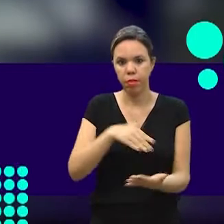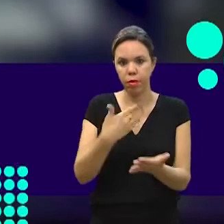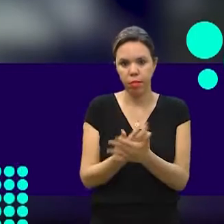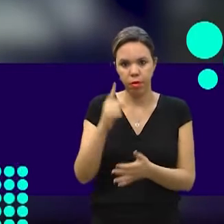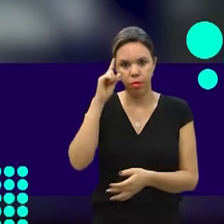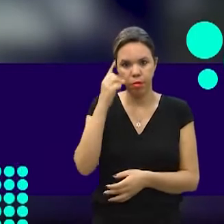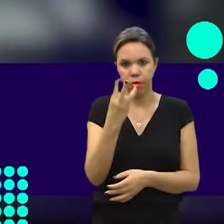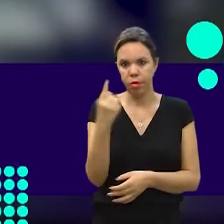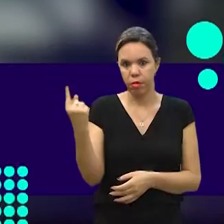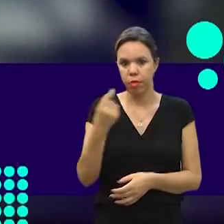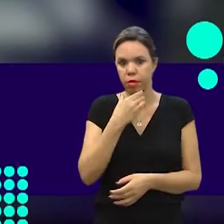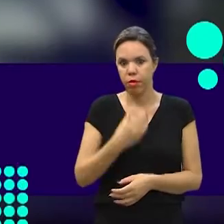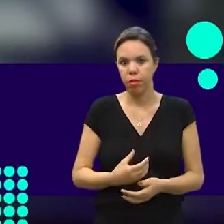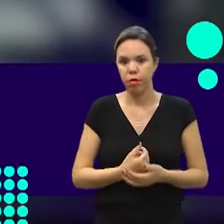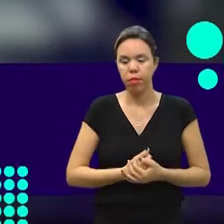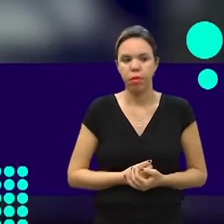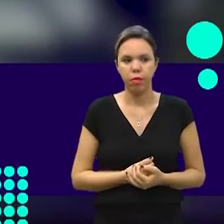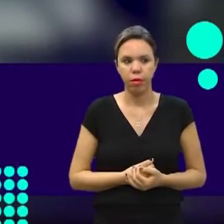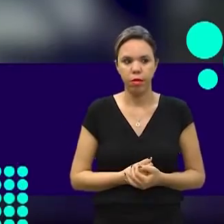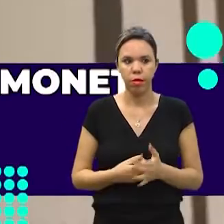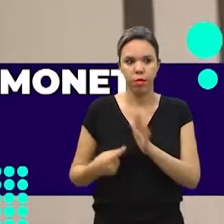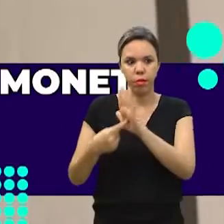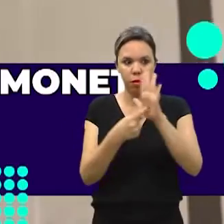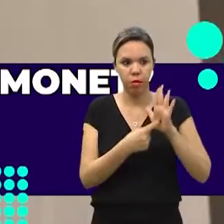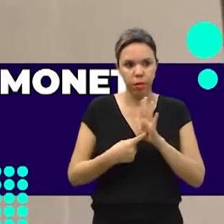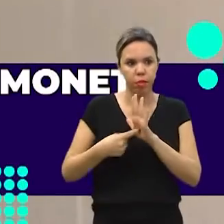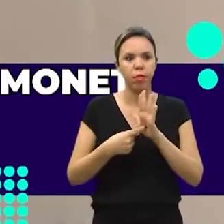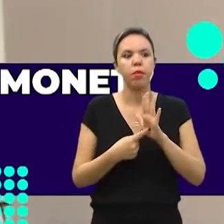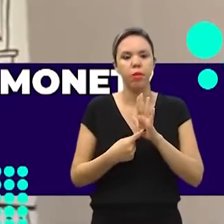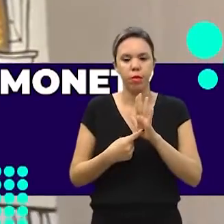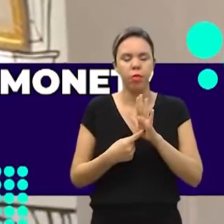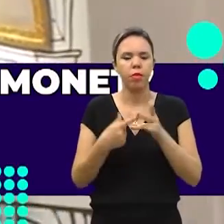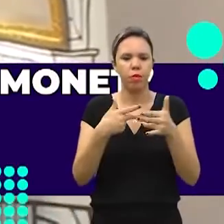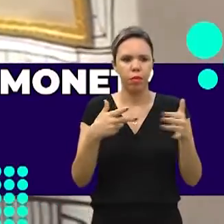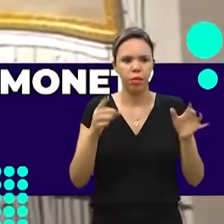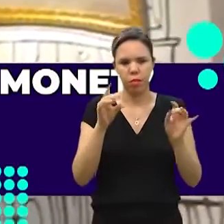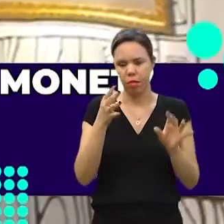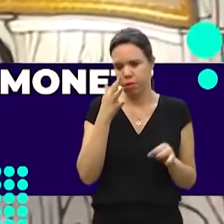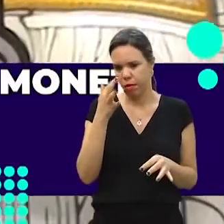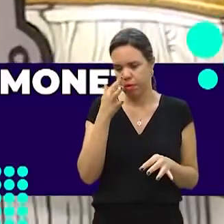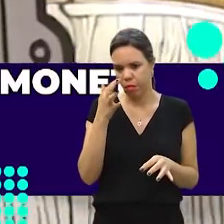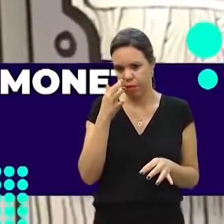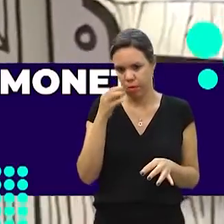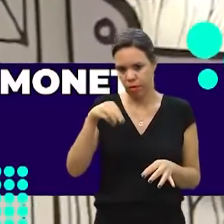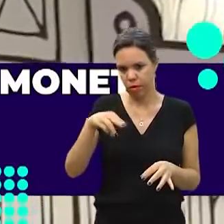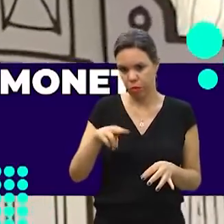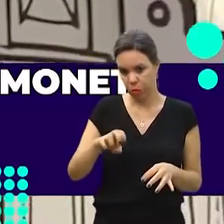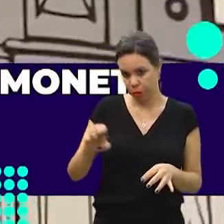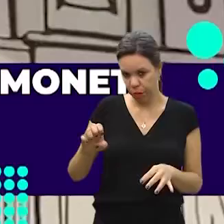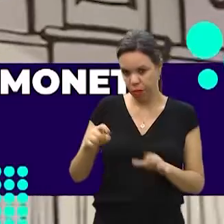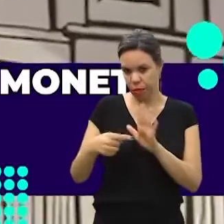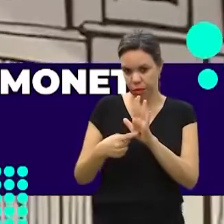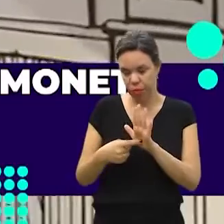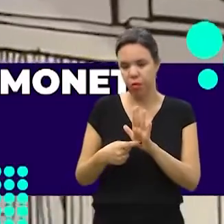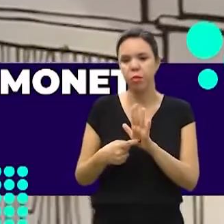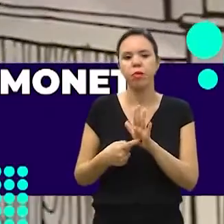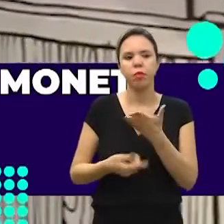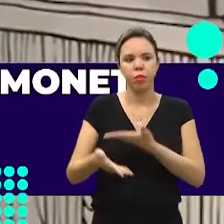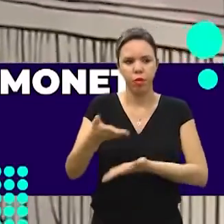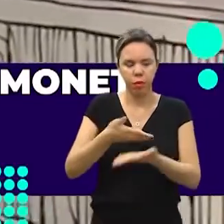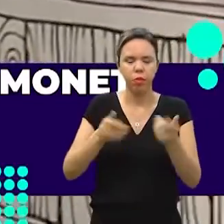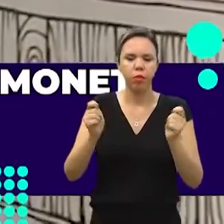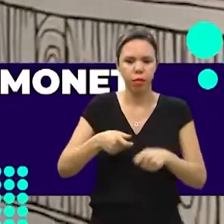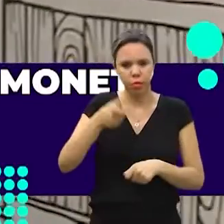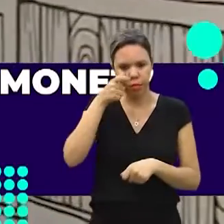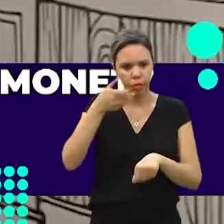5 da tarde até o dia 31 de dezembro. A exposição As Paisagens Impressionistas de Monet é uma